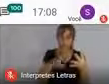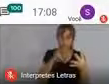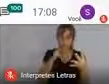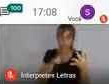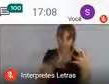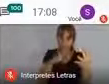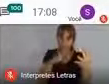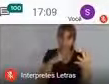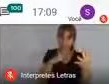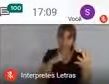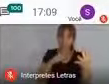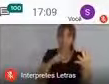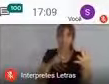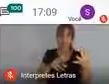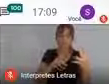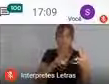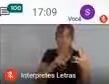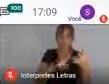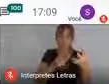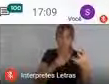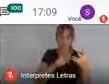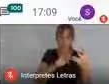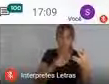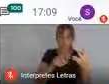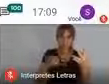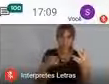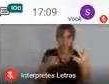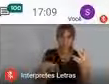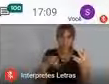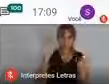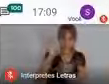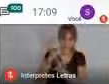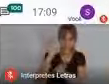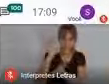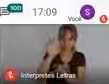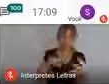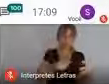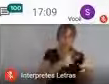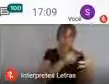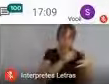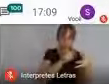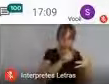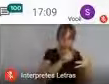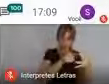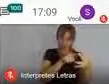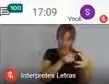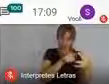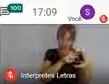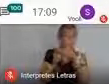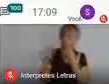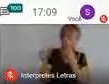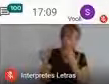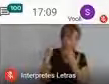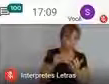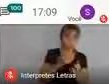as duas respostas de baixo são dos dois falantes mais velhos e as duas de cima são dos dois mais novos. Então, nós tivemos